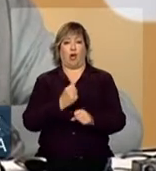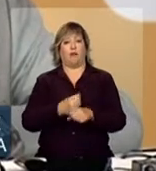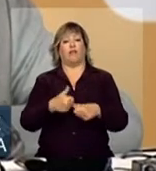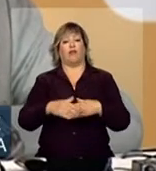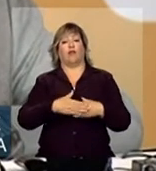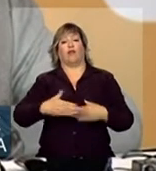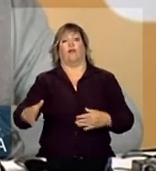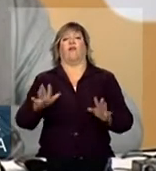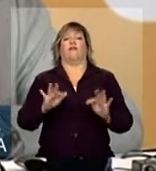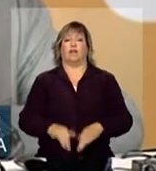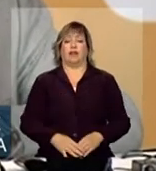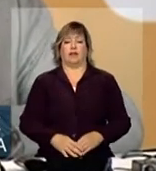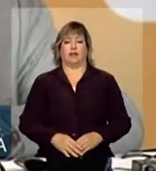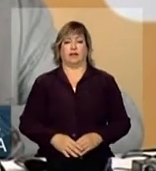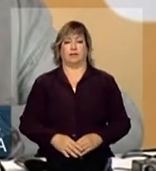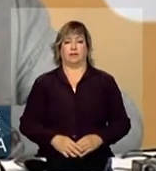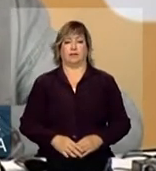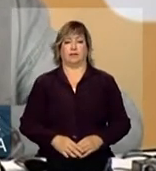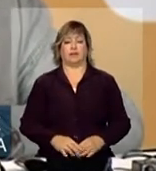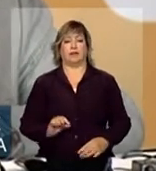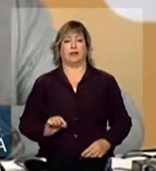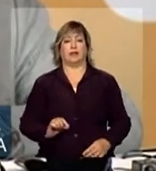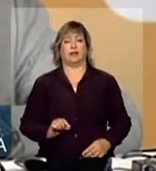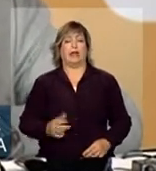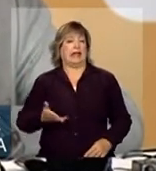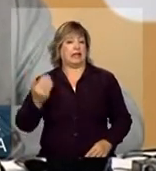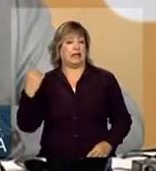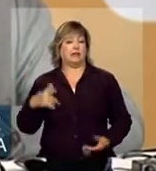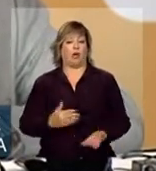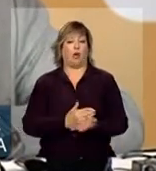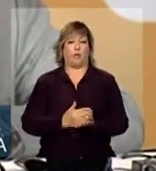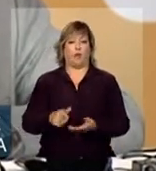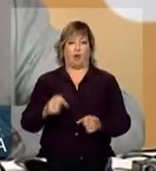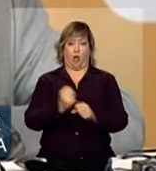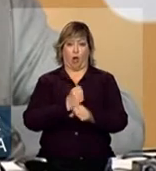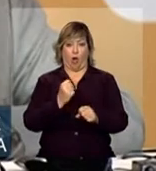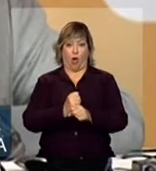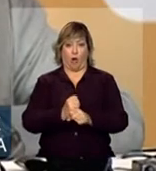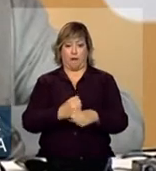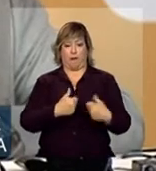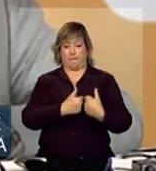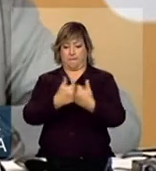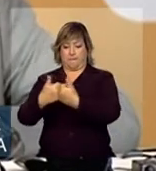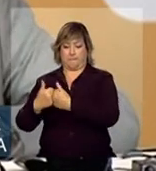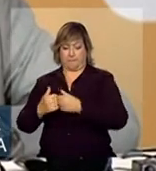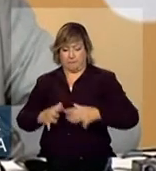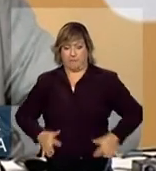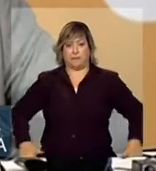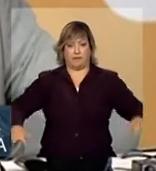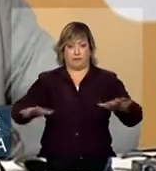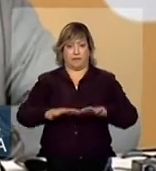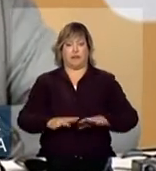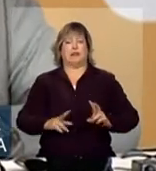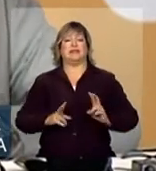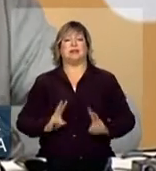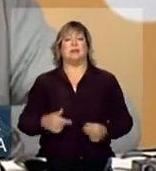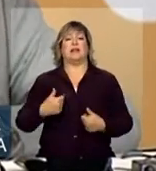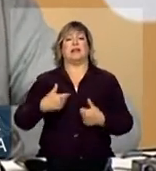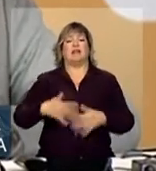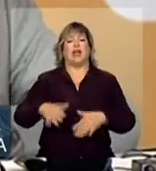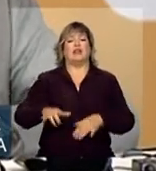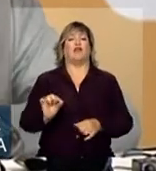fim. Desde como é que está a obra no entorno, que evidentemente, por natureza de uma obra civil, fica por fim, só que